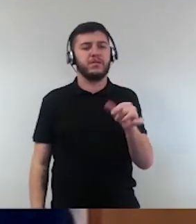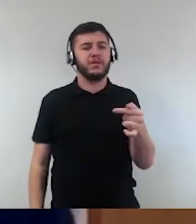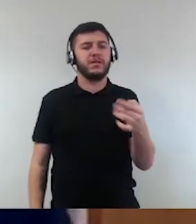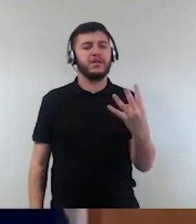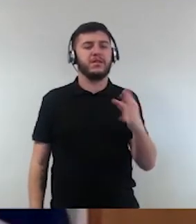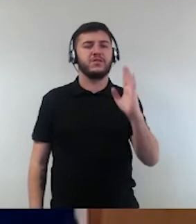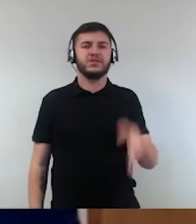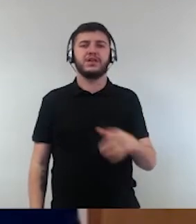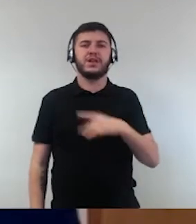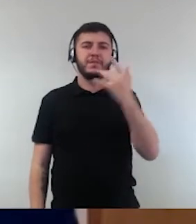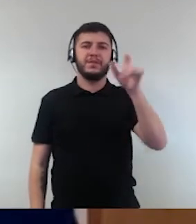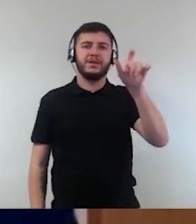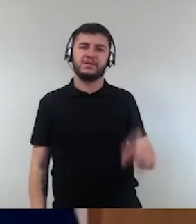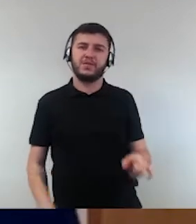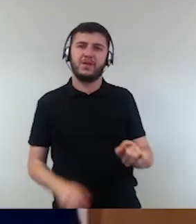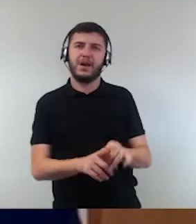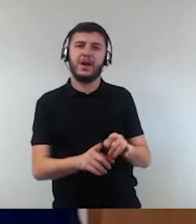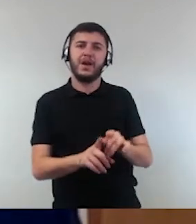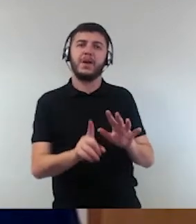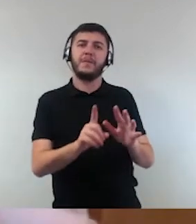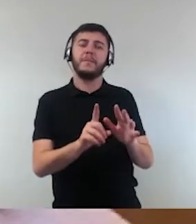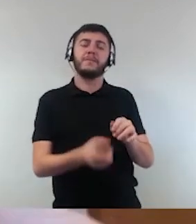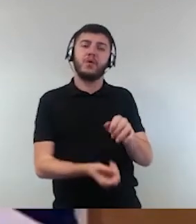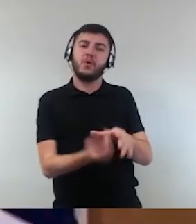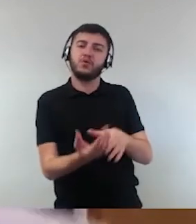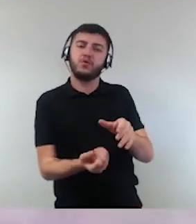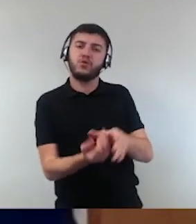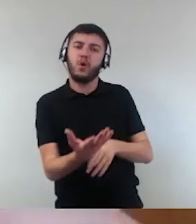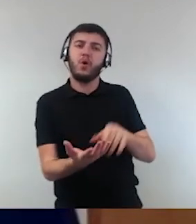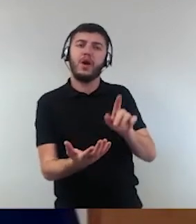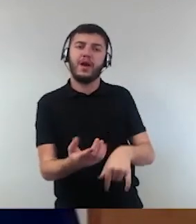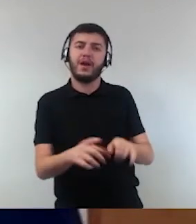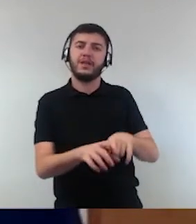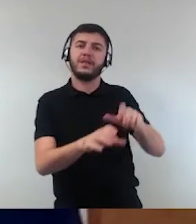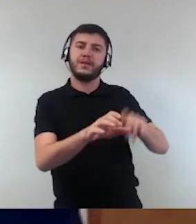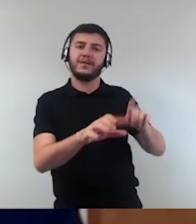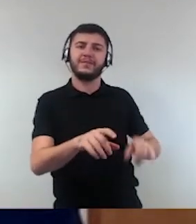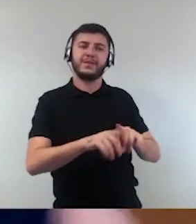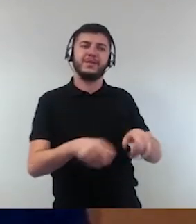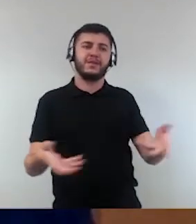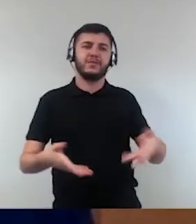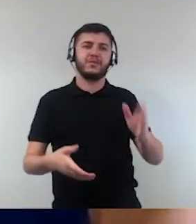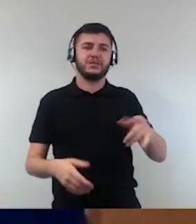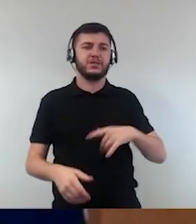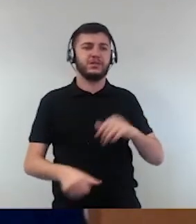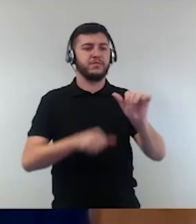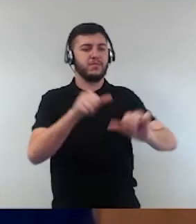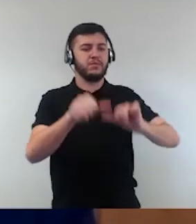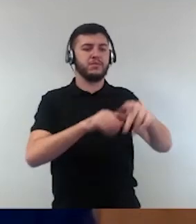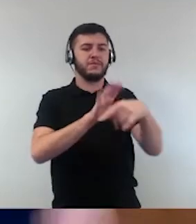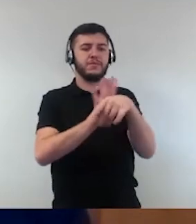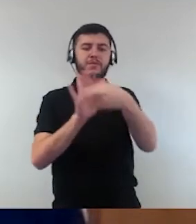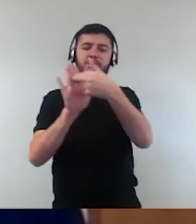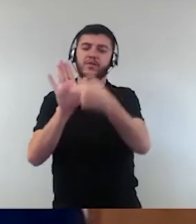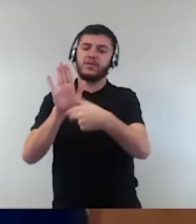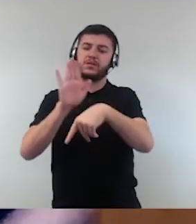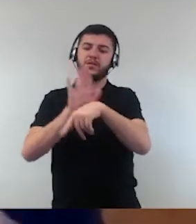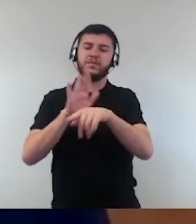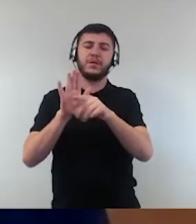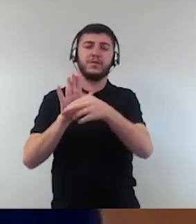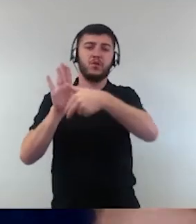independente. Aí a 10.848 mudou um pouco essa dinâmica. Independentemente das mudanças regulatórias e normativas que a